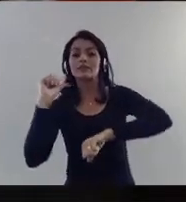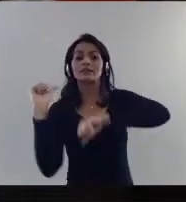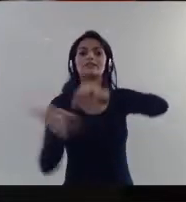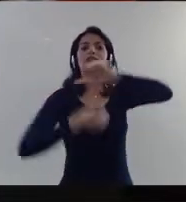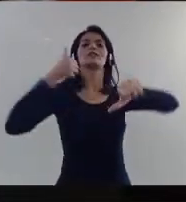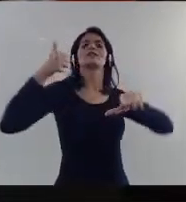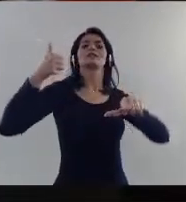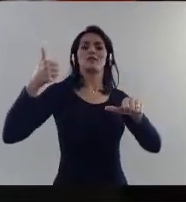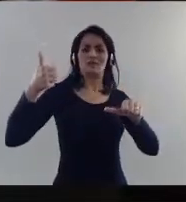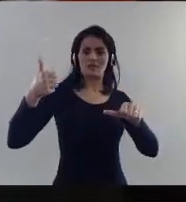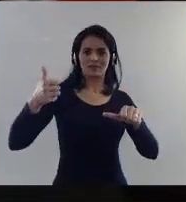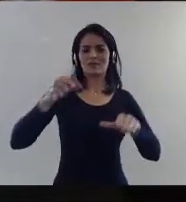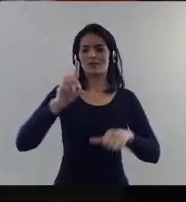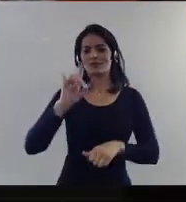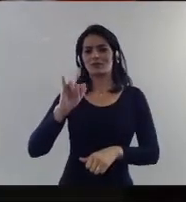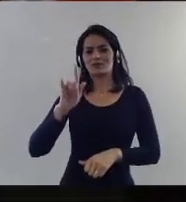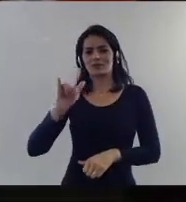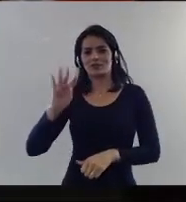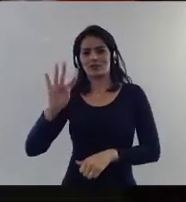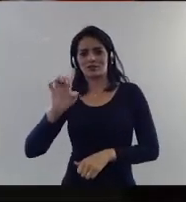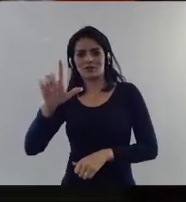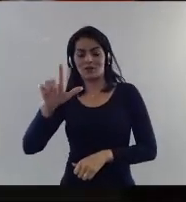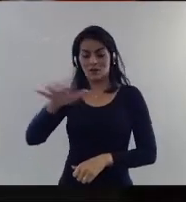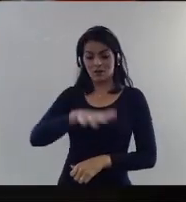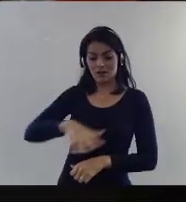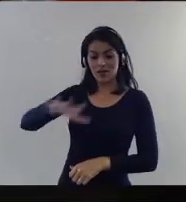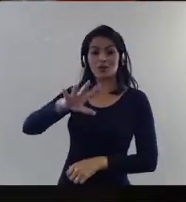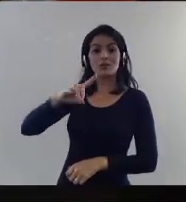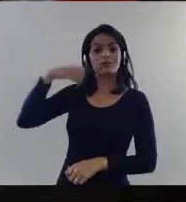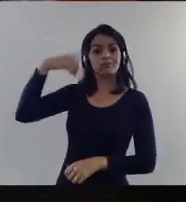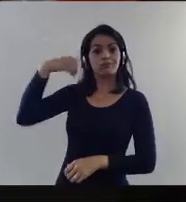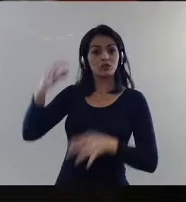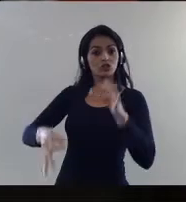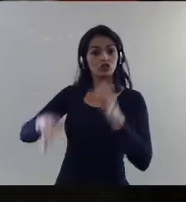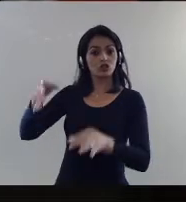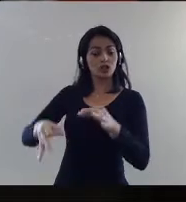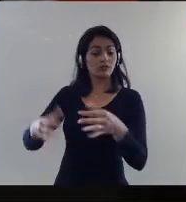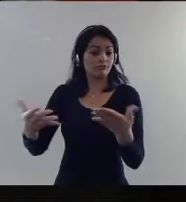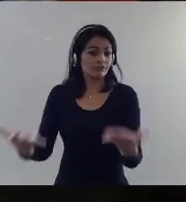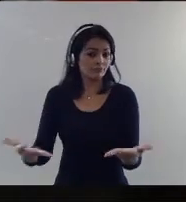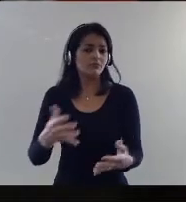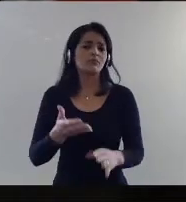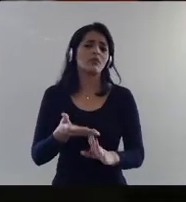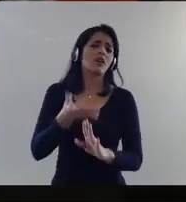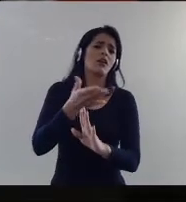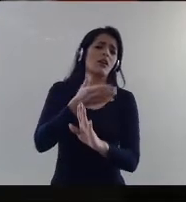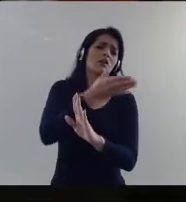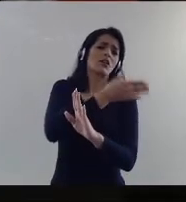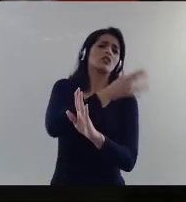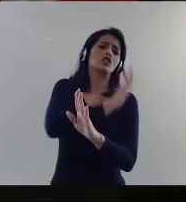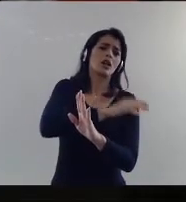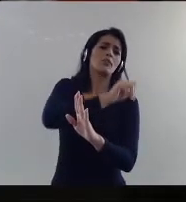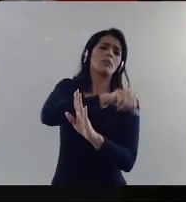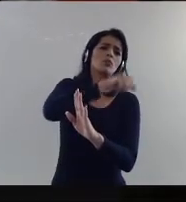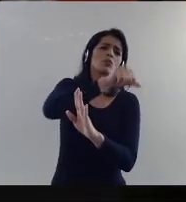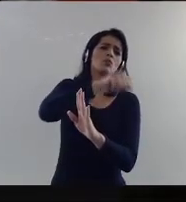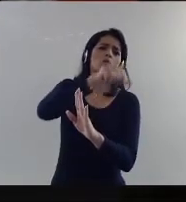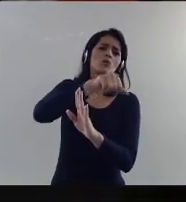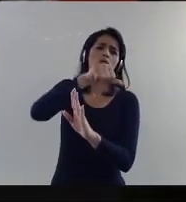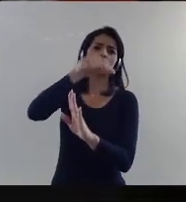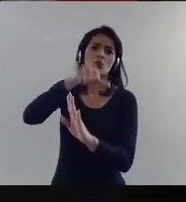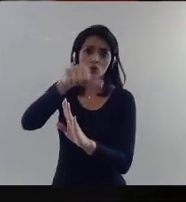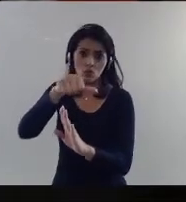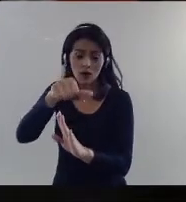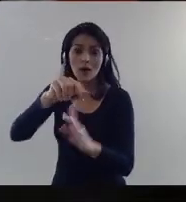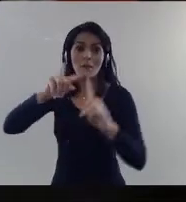transformação digital na área do direito. Uma transformação que já vinha ocorrendo, já existia, mas